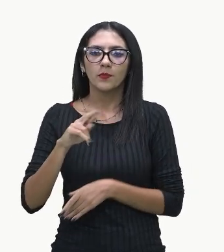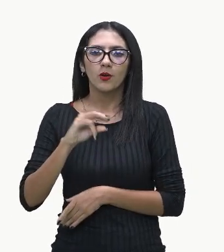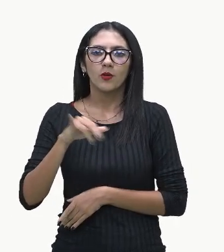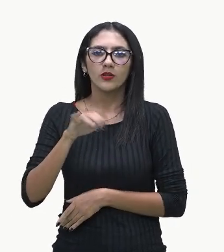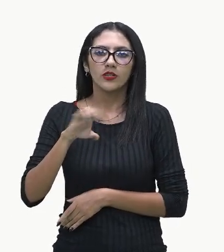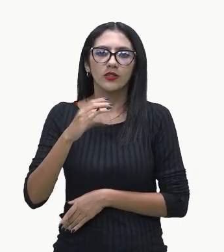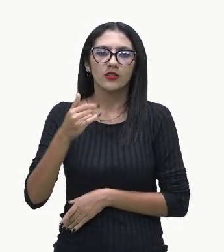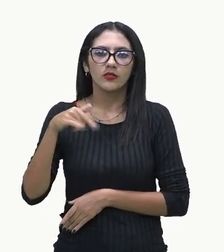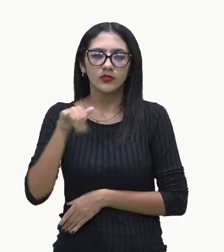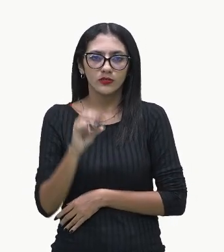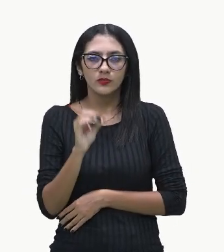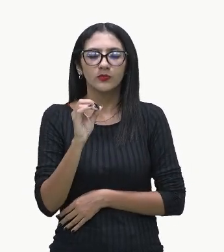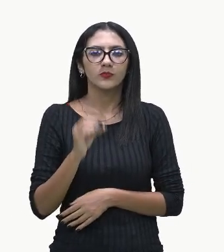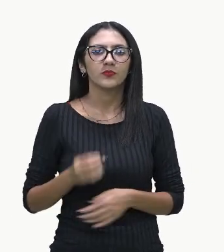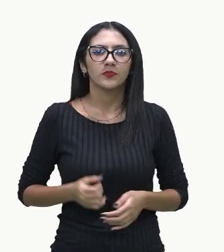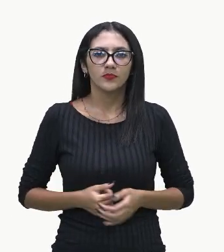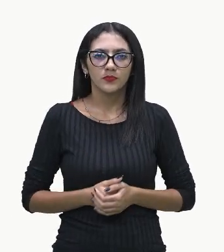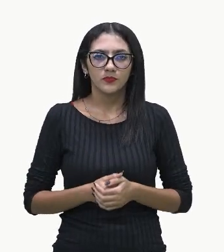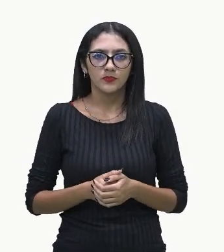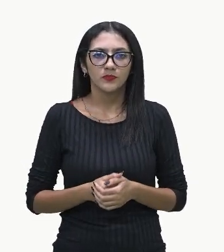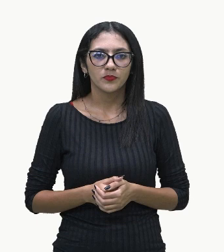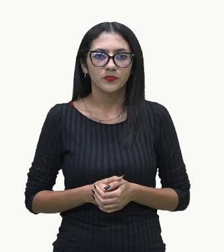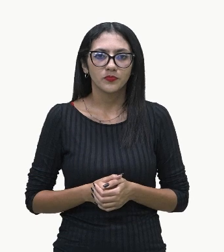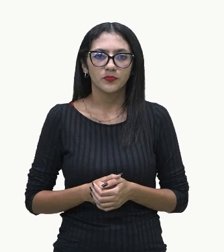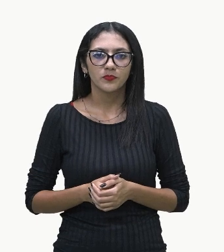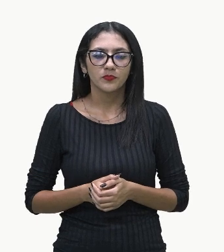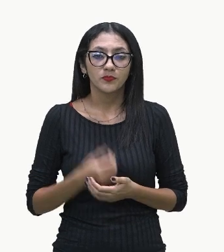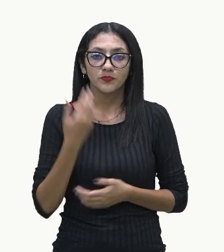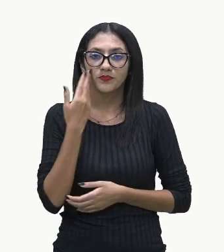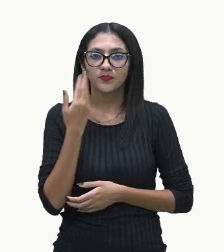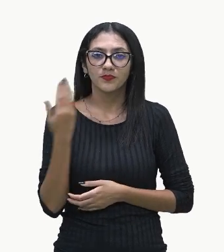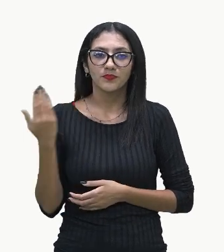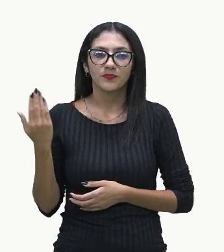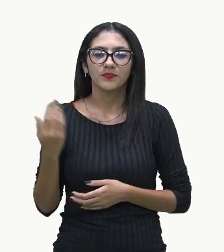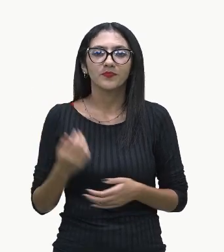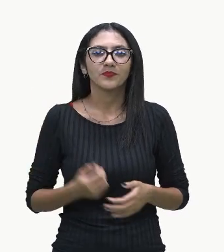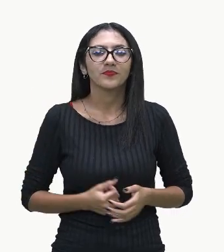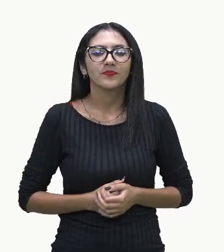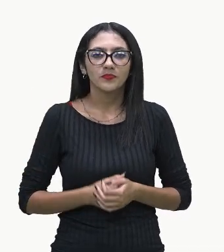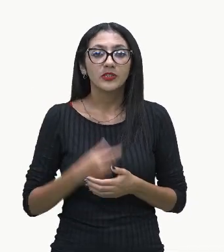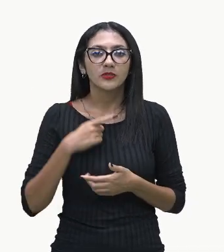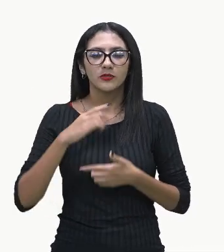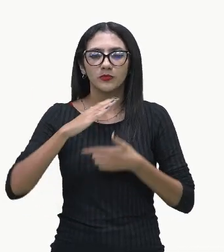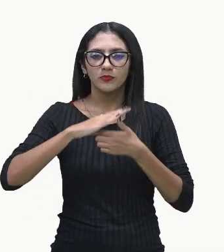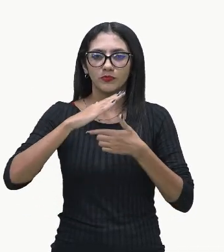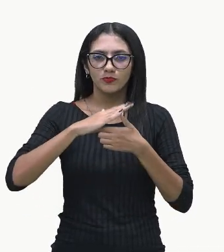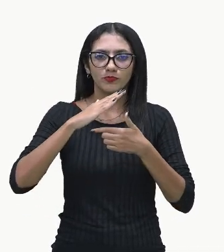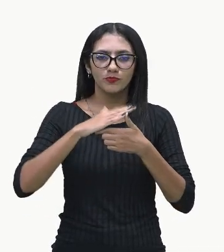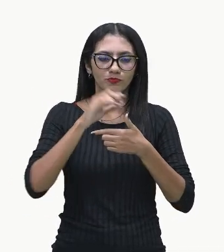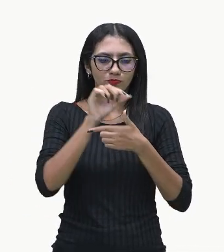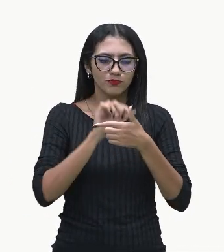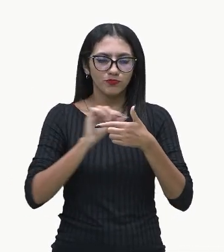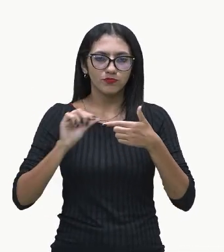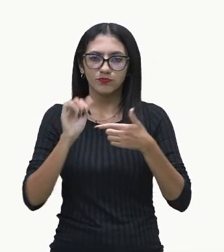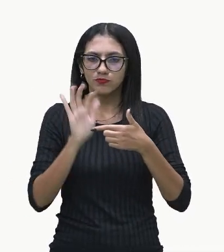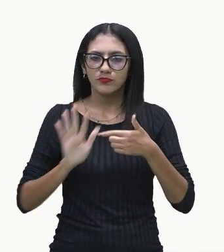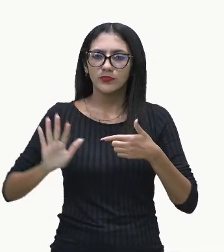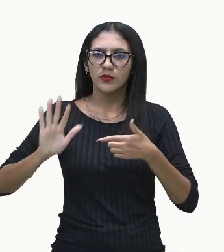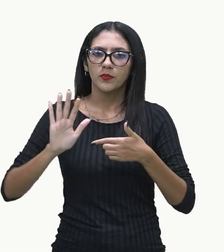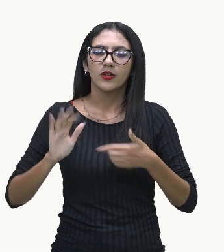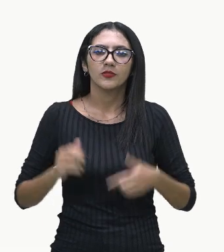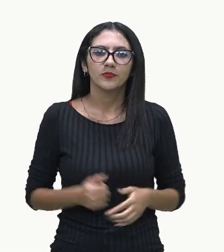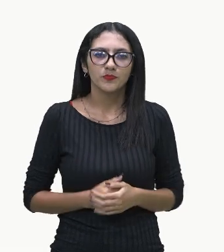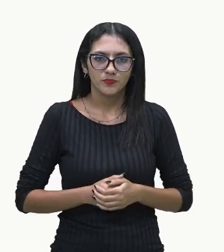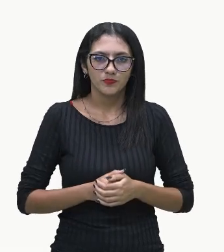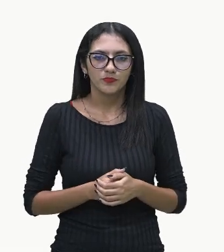Fazendo a aplicação aqui, vamos lá? Tá aí. Temos um triângulo retângulo que você vai estranhar porque agora ele não